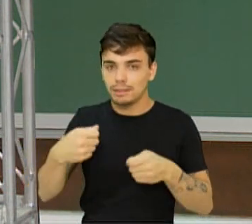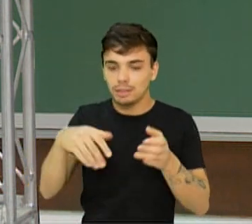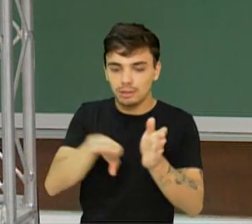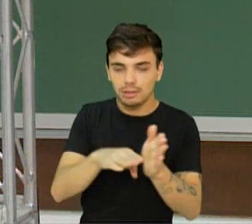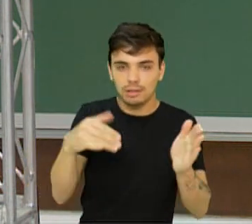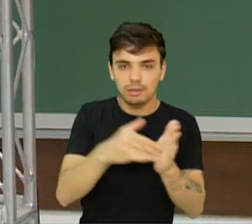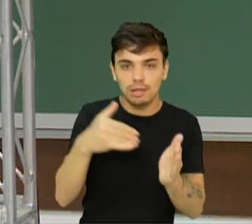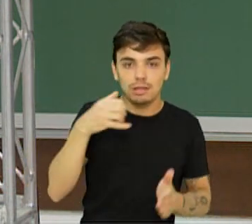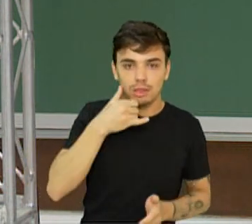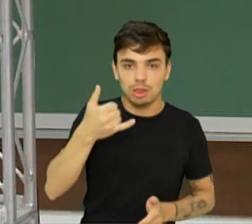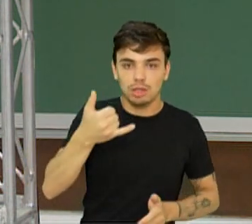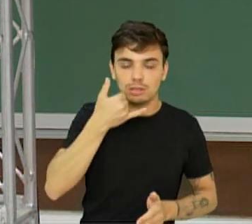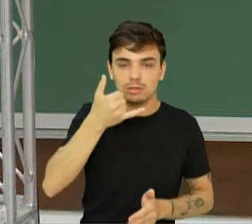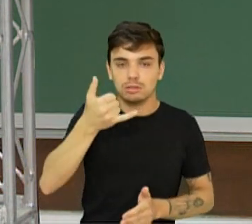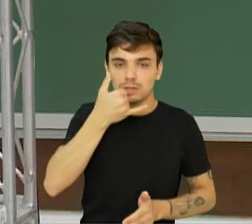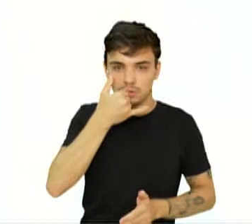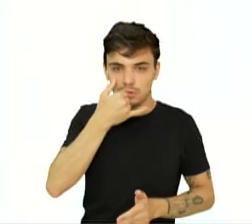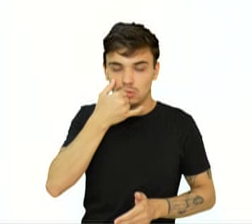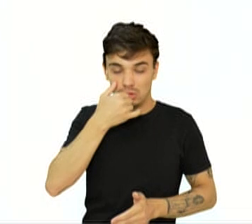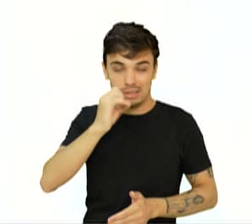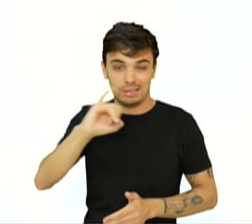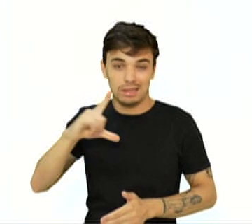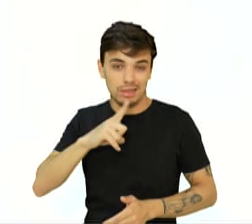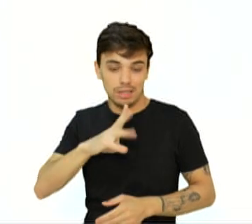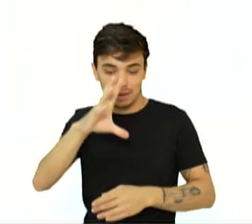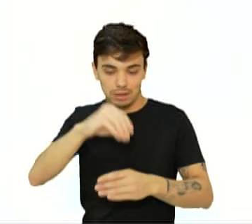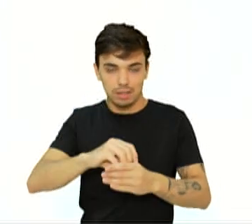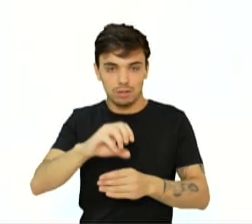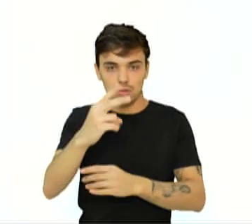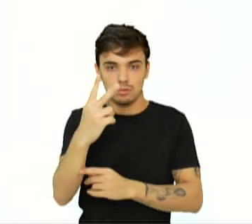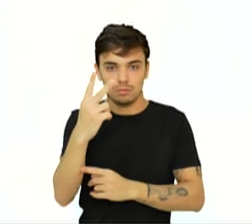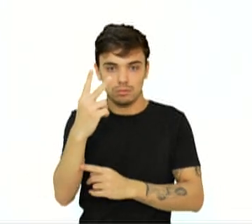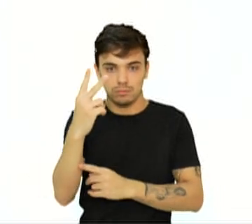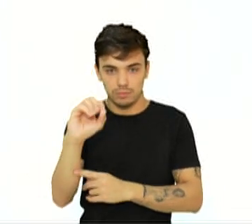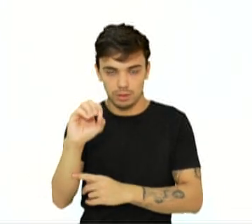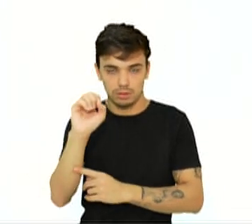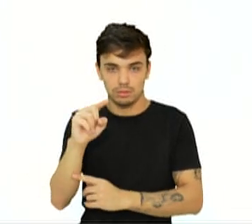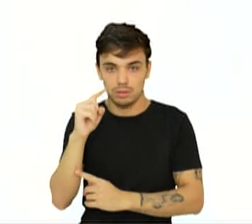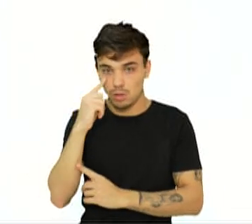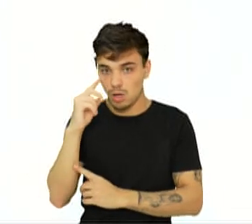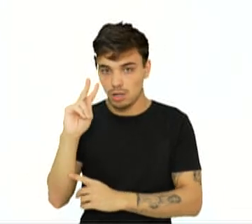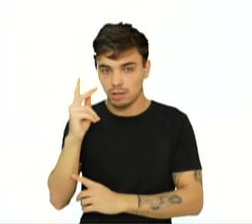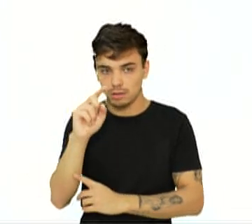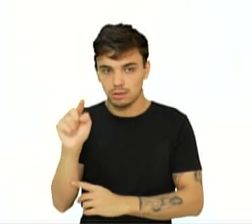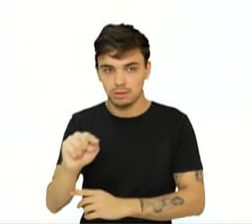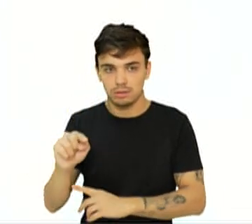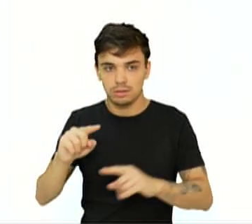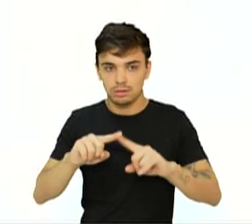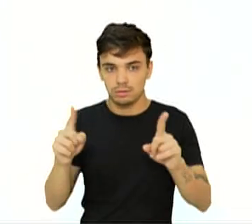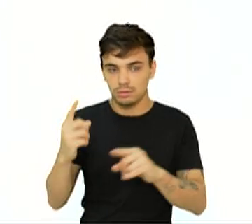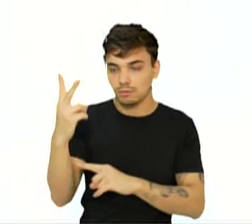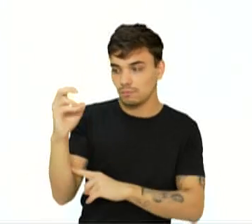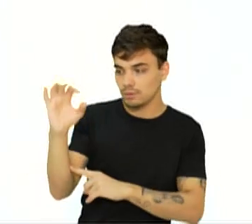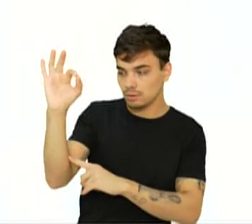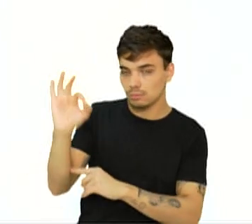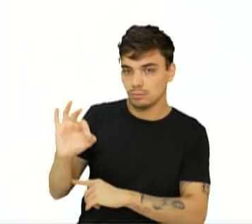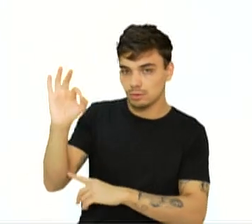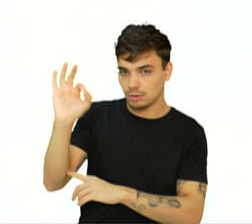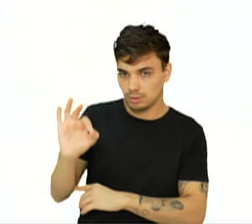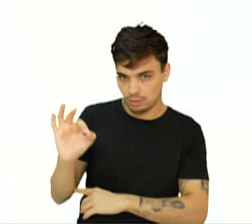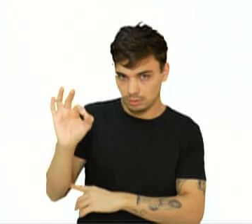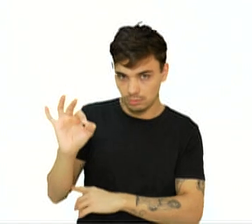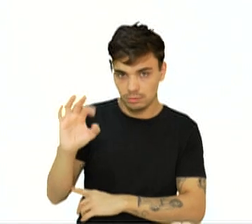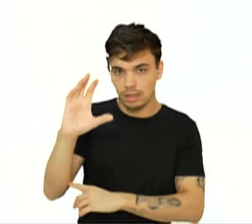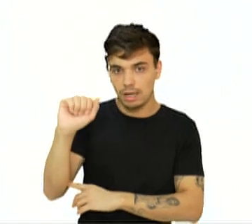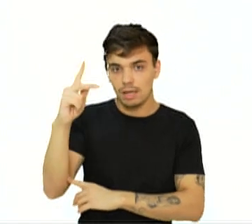quando funcionar em 2000 Hz. Portanto, 80% vai ficar no capacitor e 20% no resistor, que é o